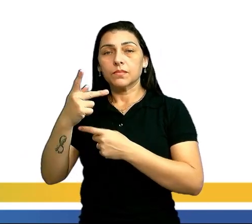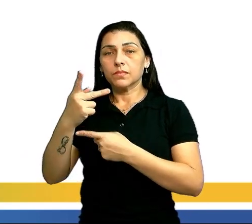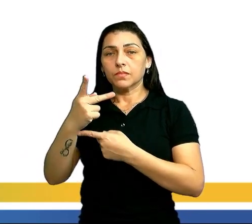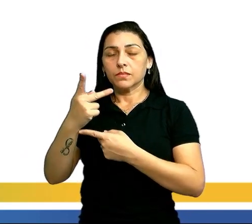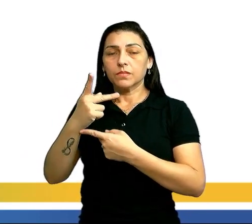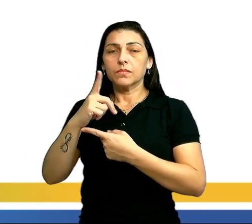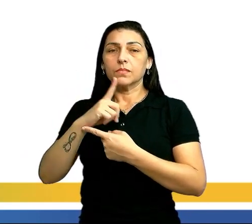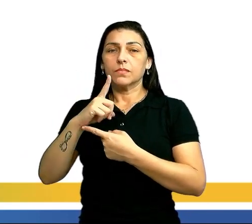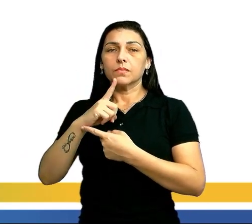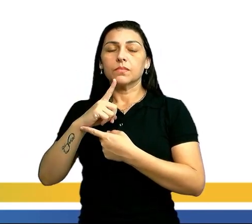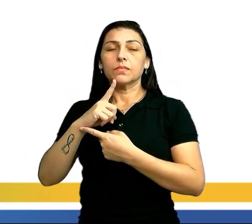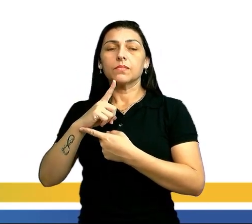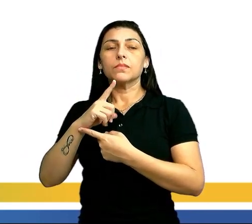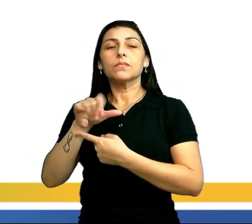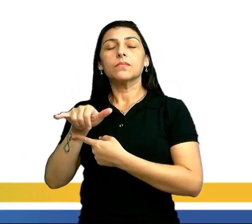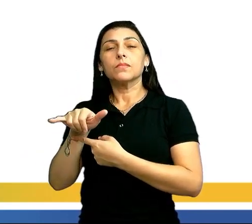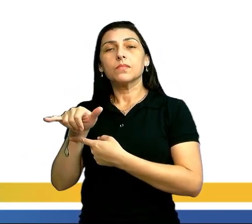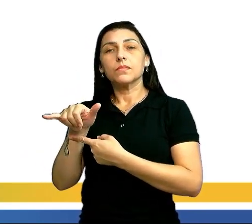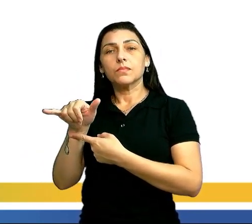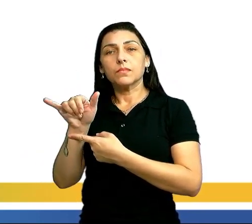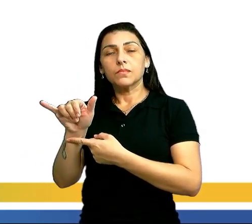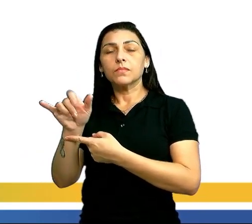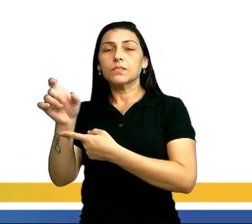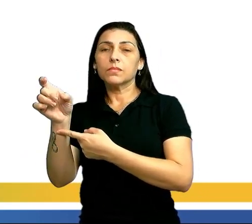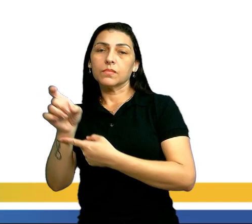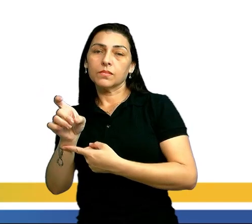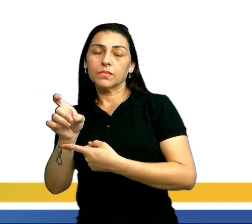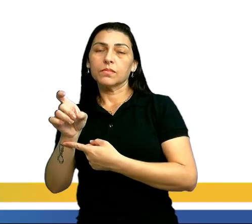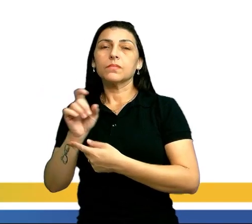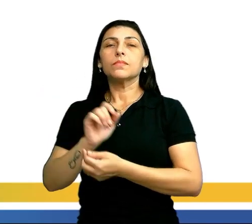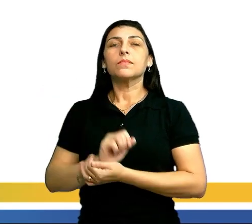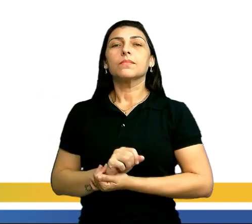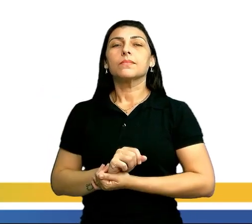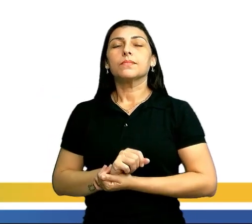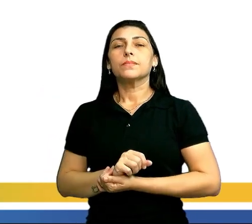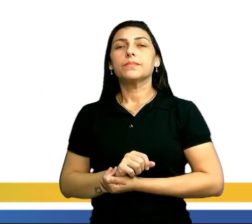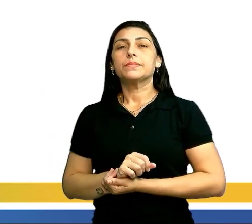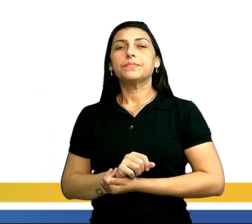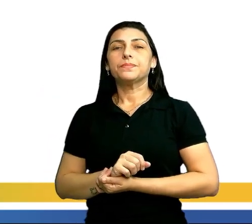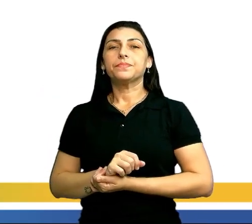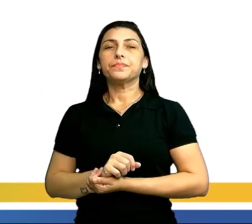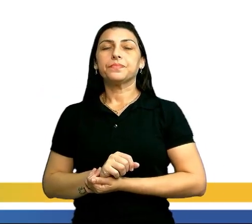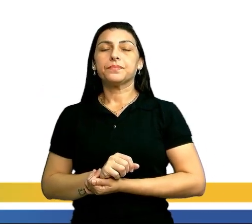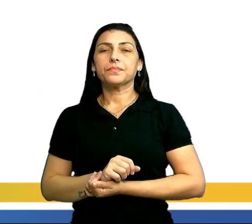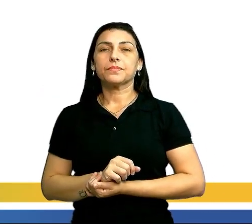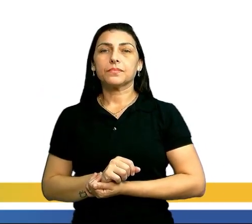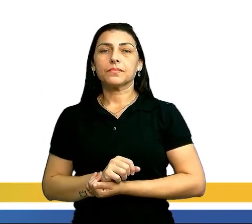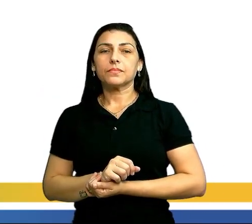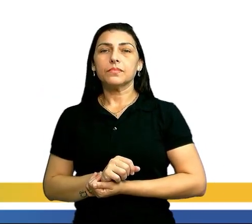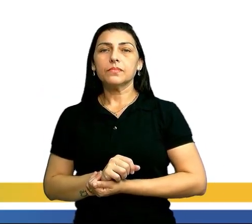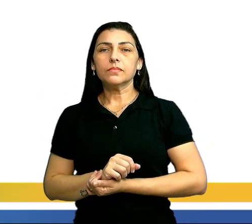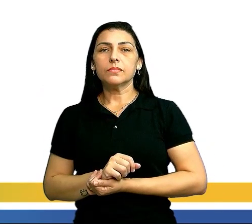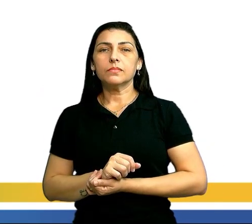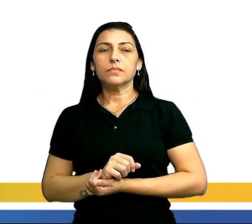ele tem coordenada x e coordenada y, ok? Vamos lá.